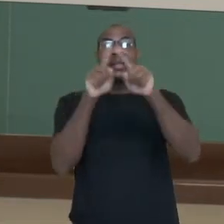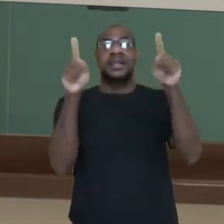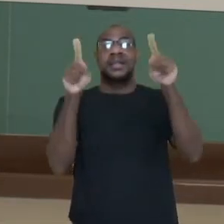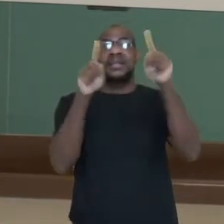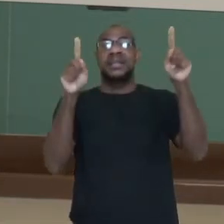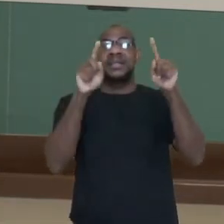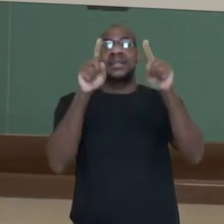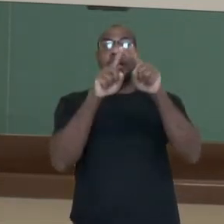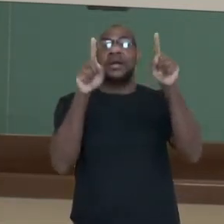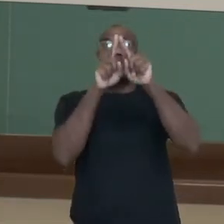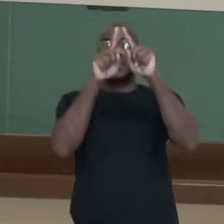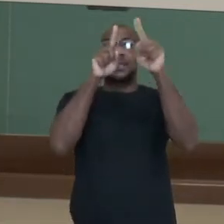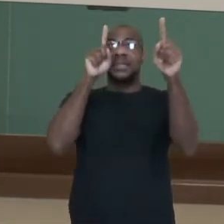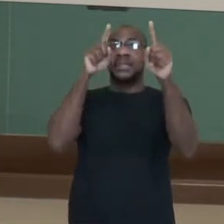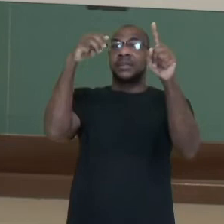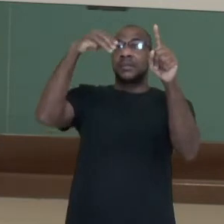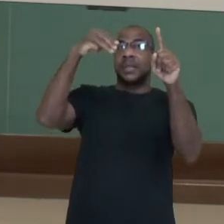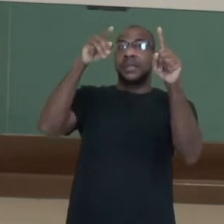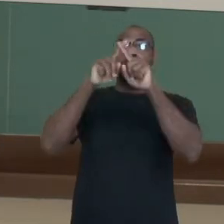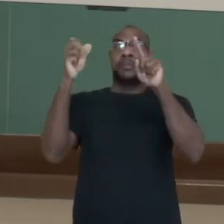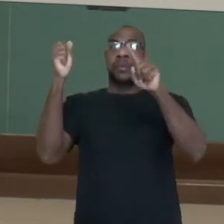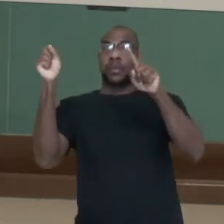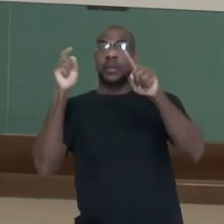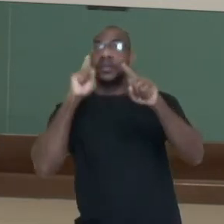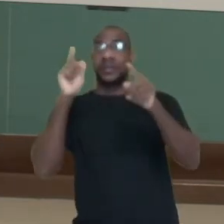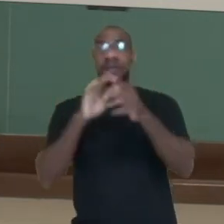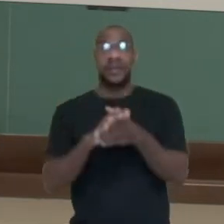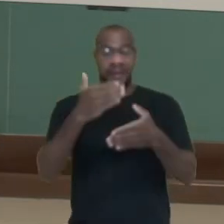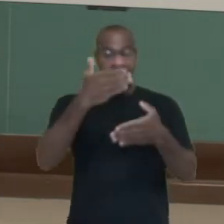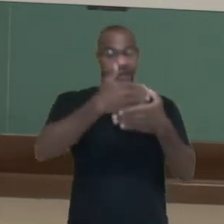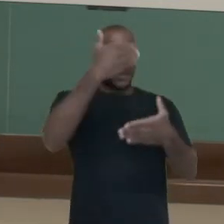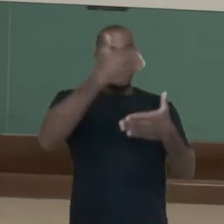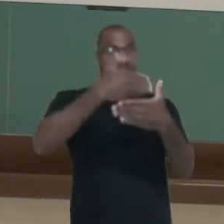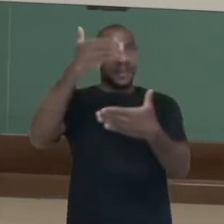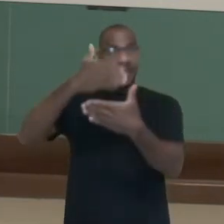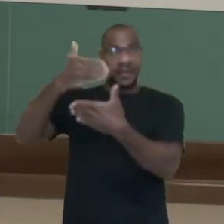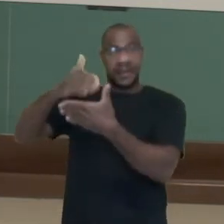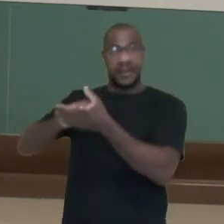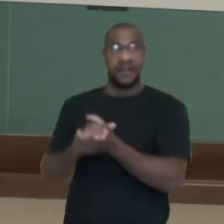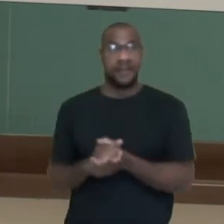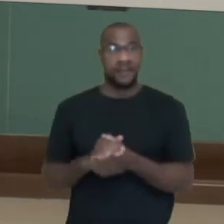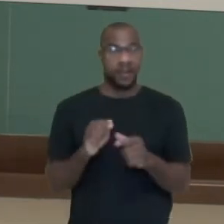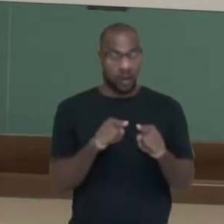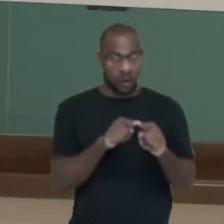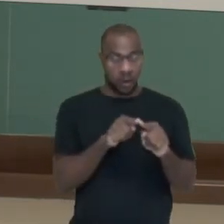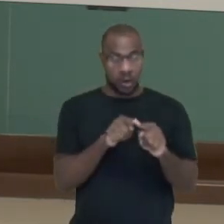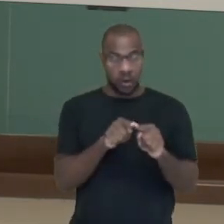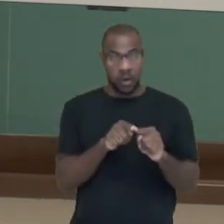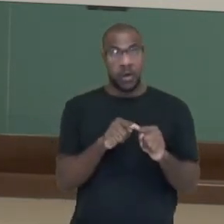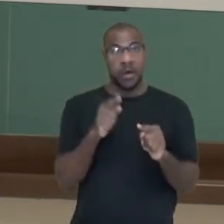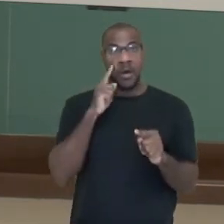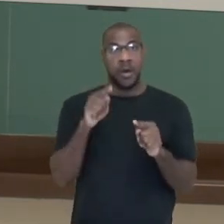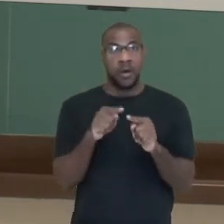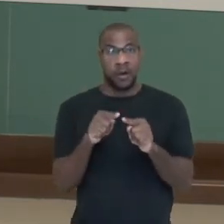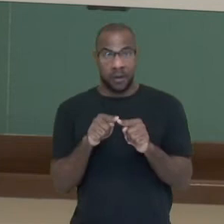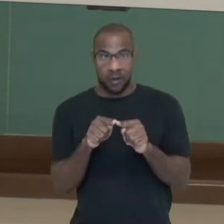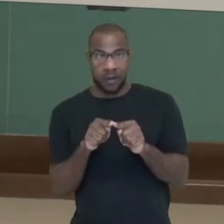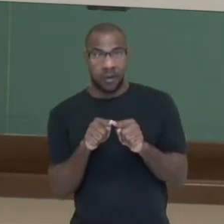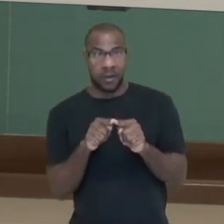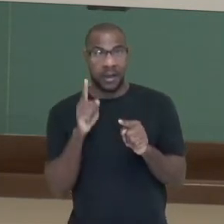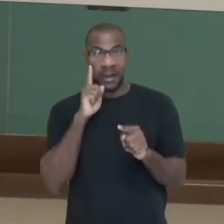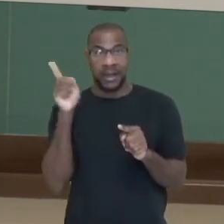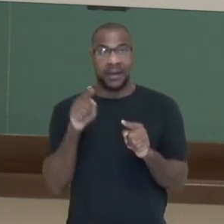metros por 8. As 2 paredes têm 8 por 4. Quais paredes? Essa da frente e a